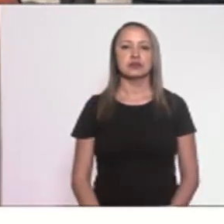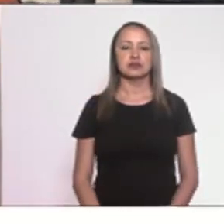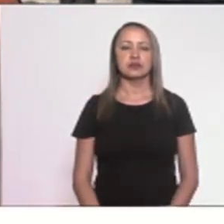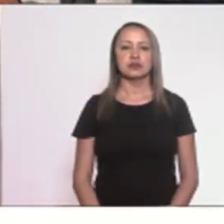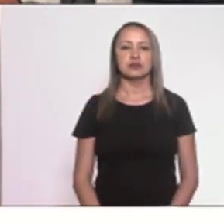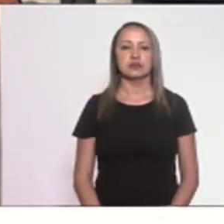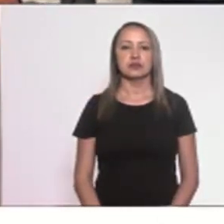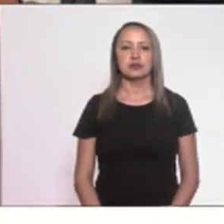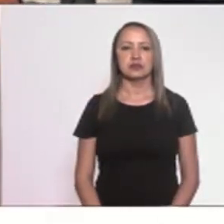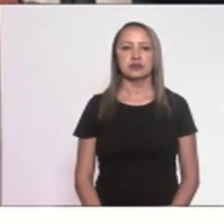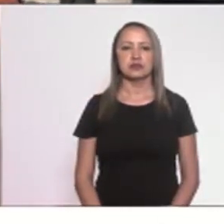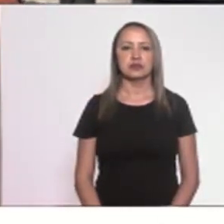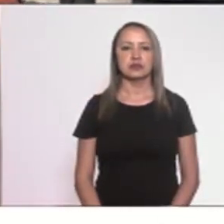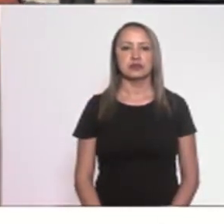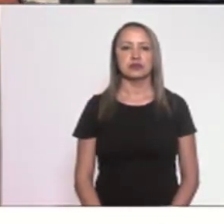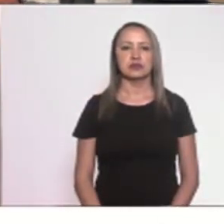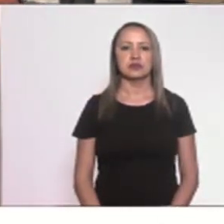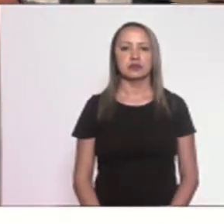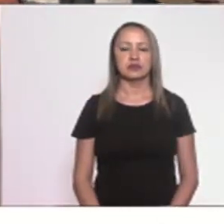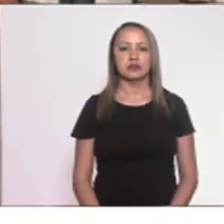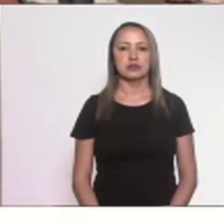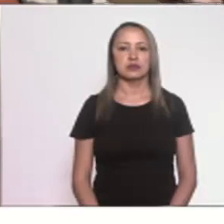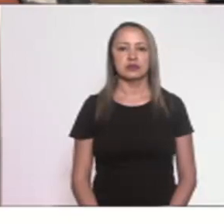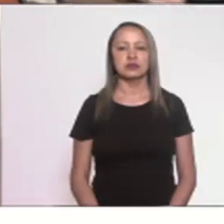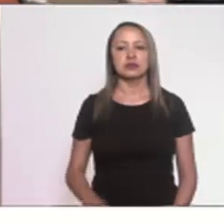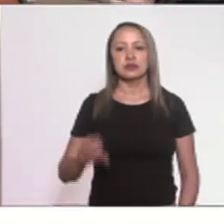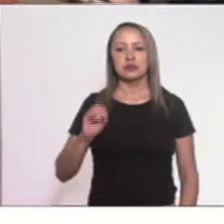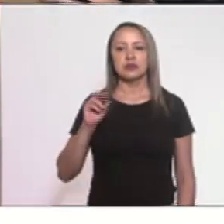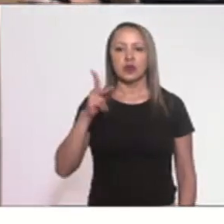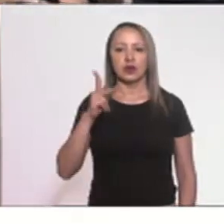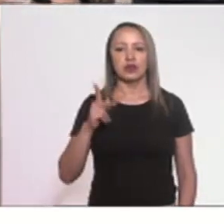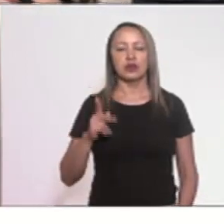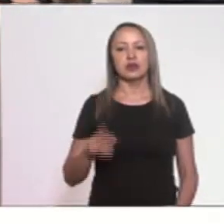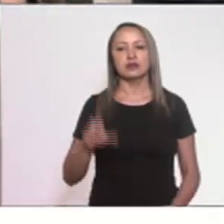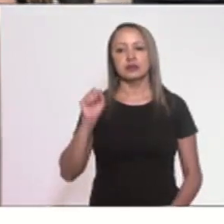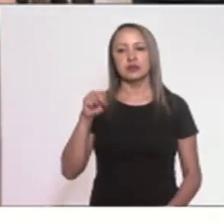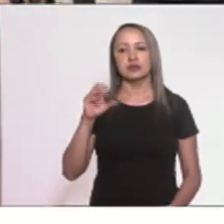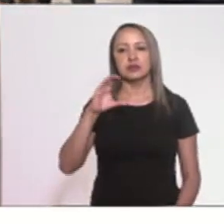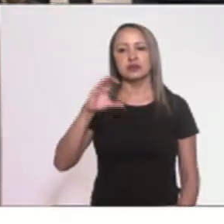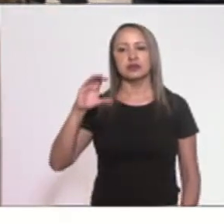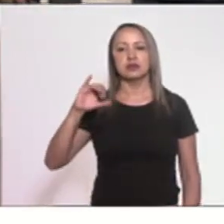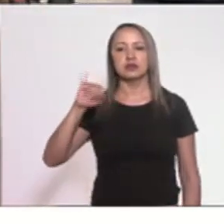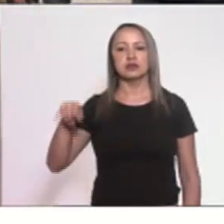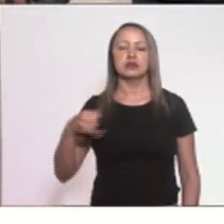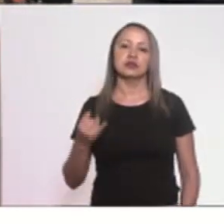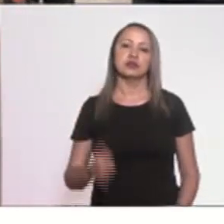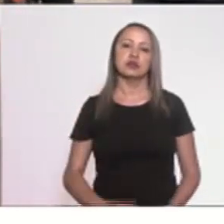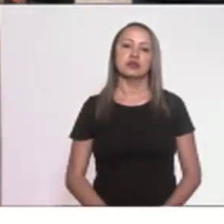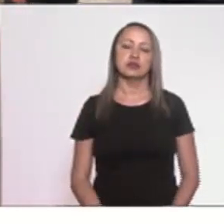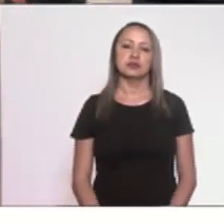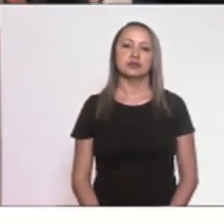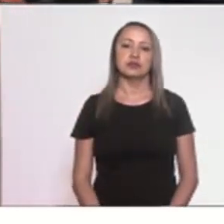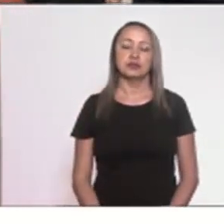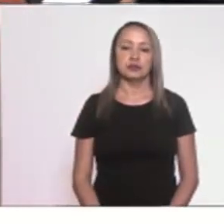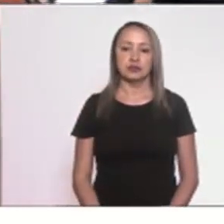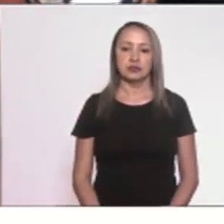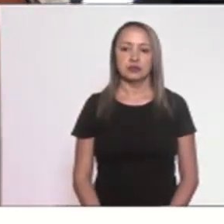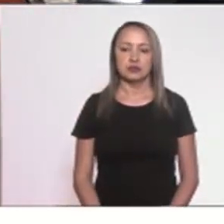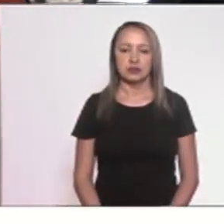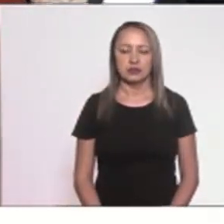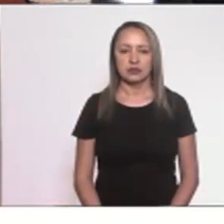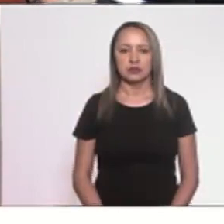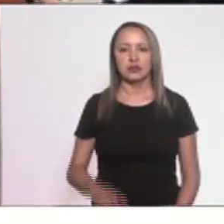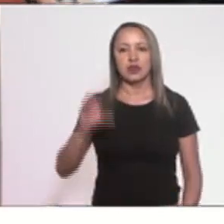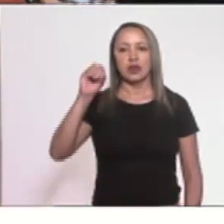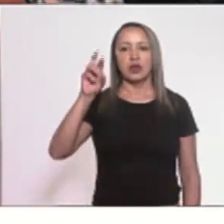Acompanho o parecer da CCJ. Não. Ah, perdão. Ok. Com emenda. Favorável com emenda. Comissão de Orçamento,